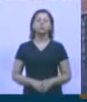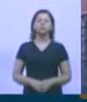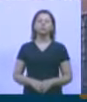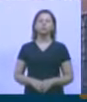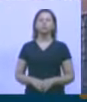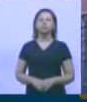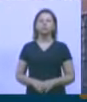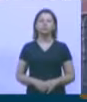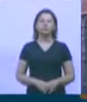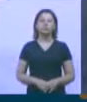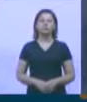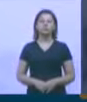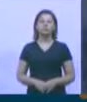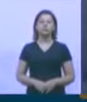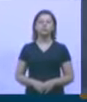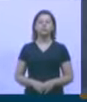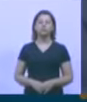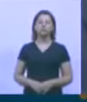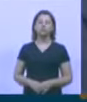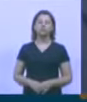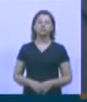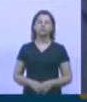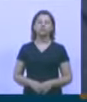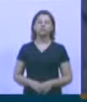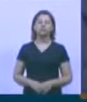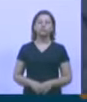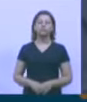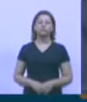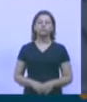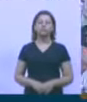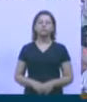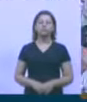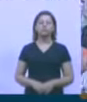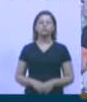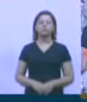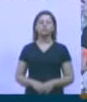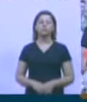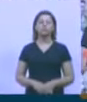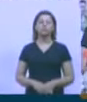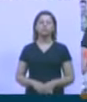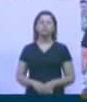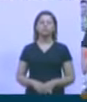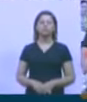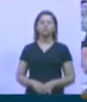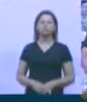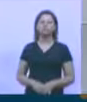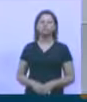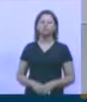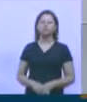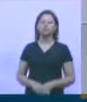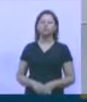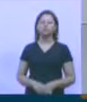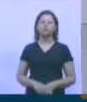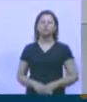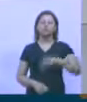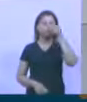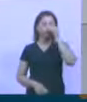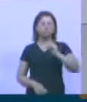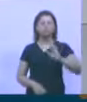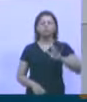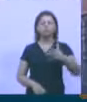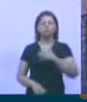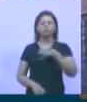not appreciated, I'm not accepted by those from whom I expect that love and appreciation. A rejeição vem quando